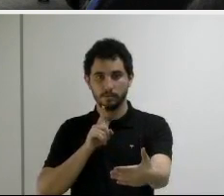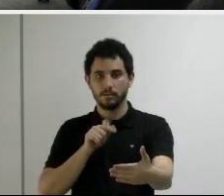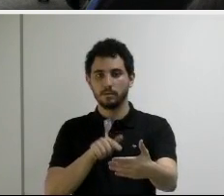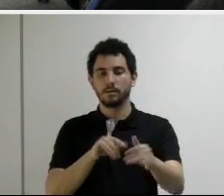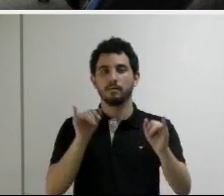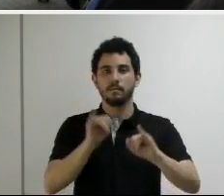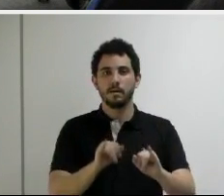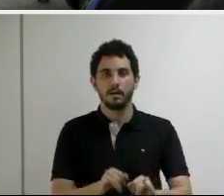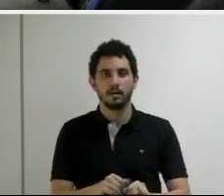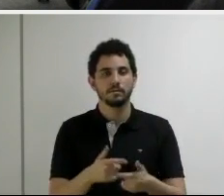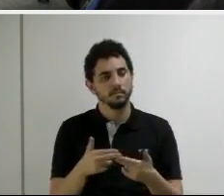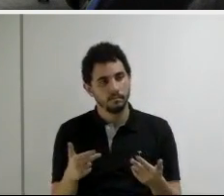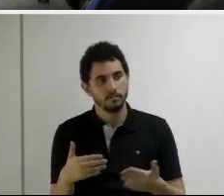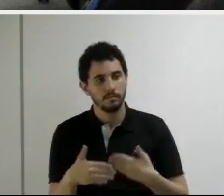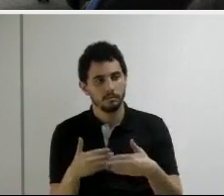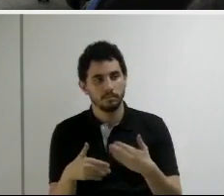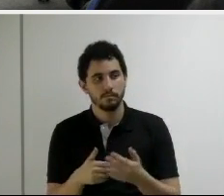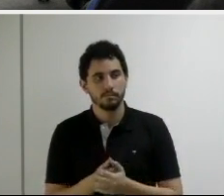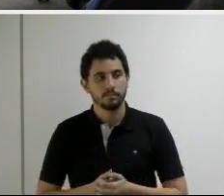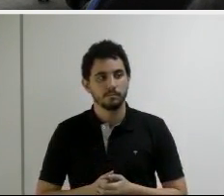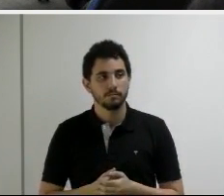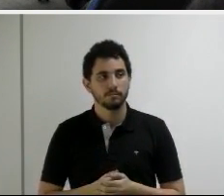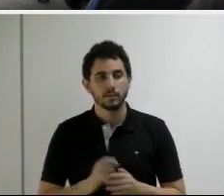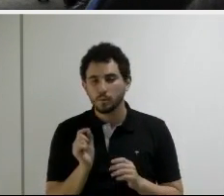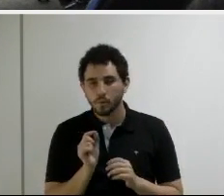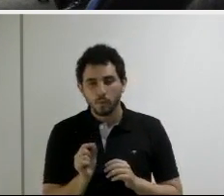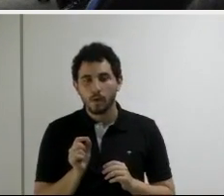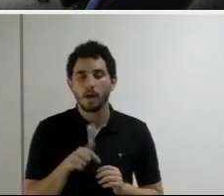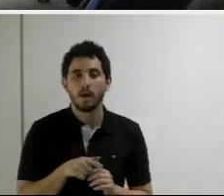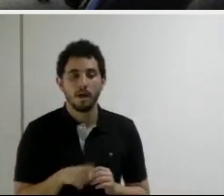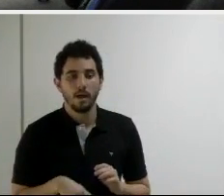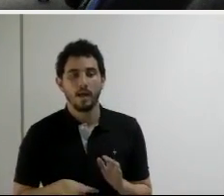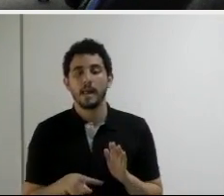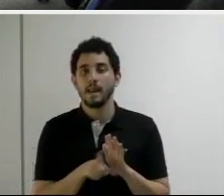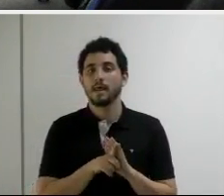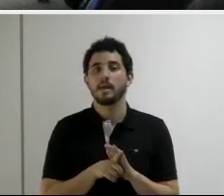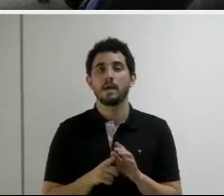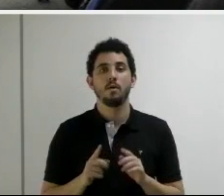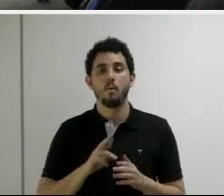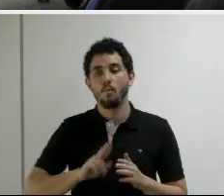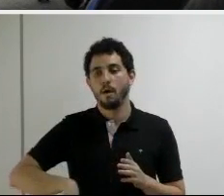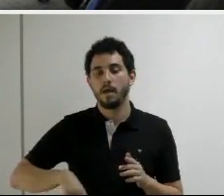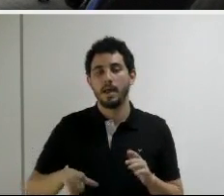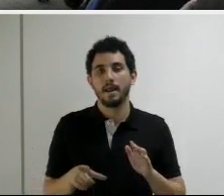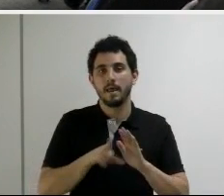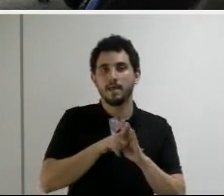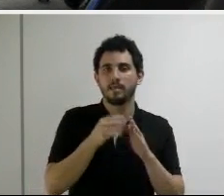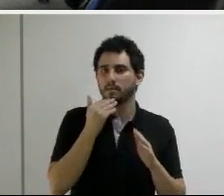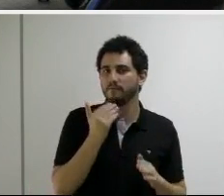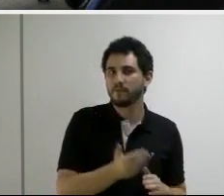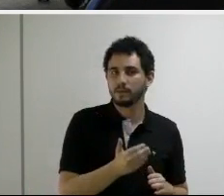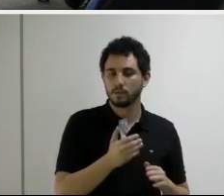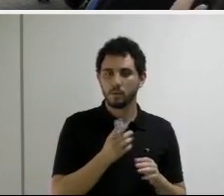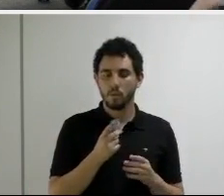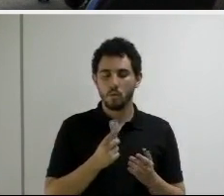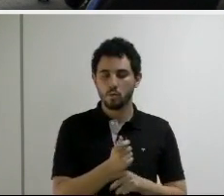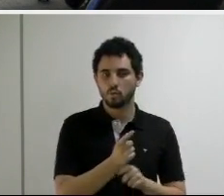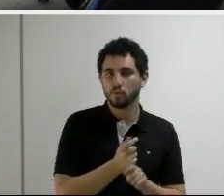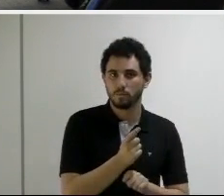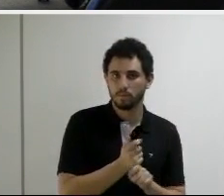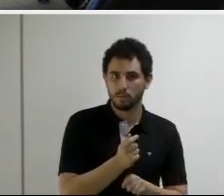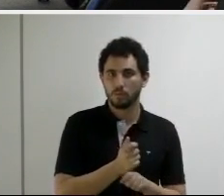figura, forma um sinal, etc, etc. Ou seja, nós estamos falando de uma legislação que não é uma lei de defesa do consumidor apenas, não